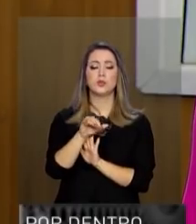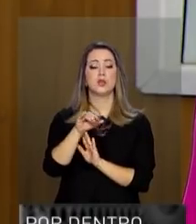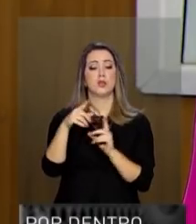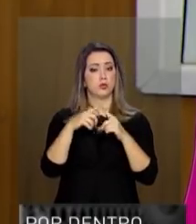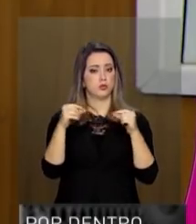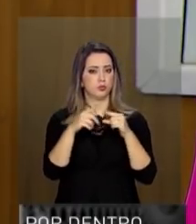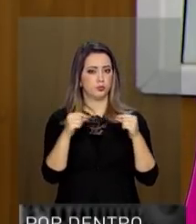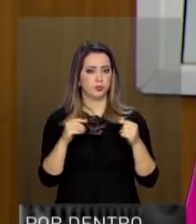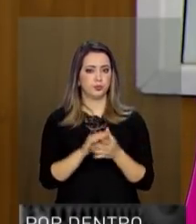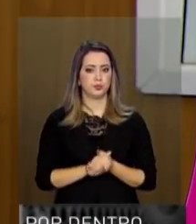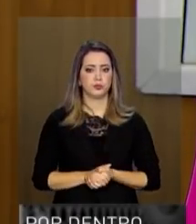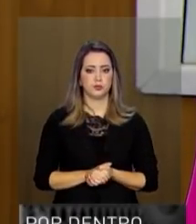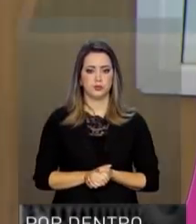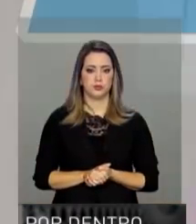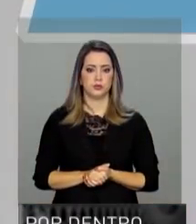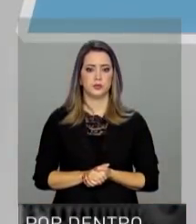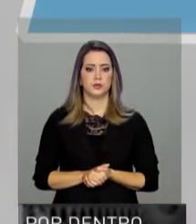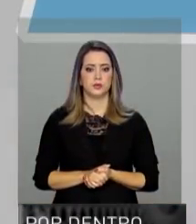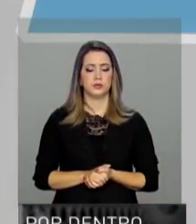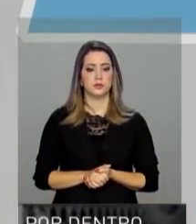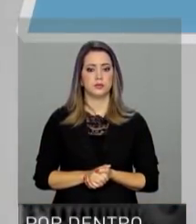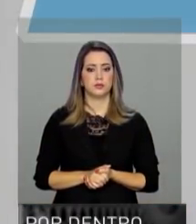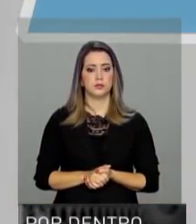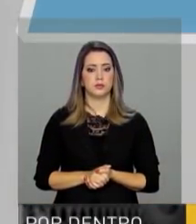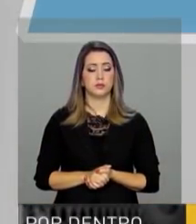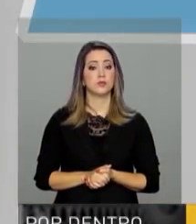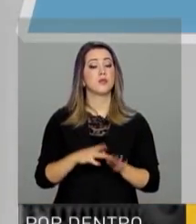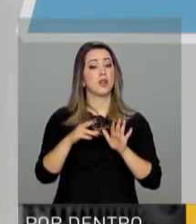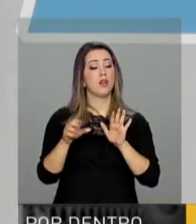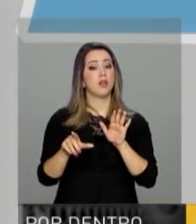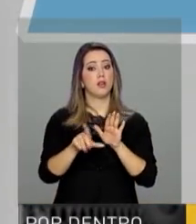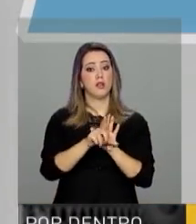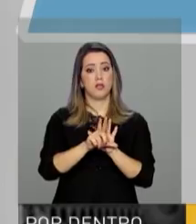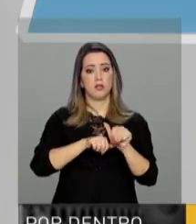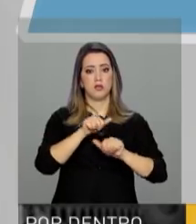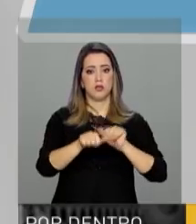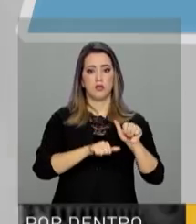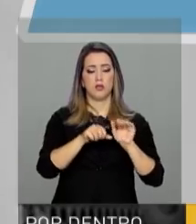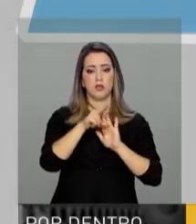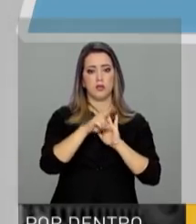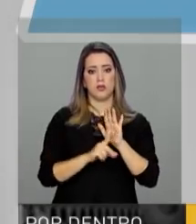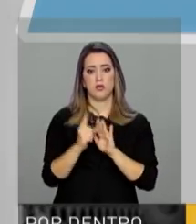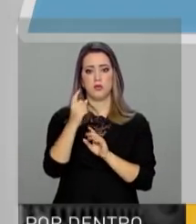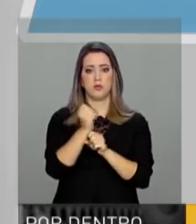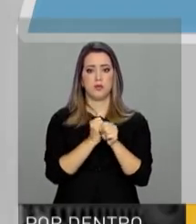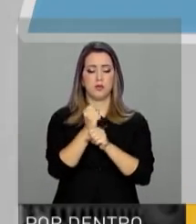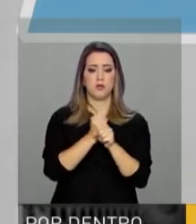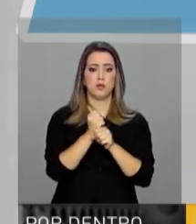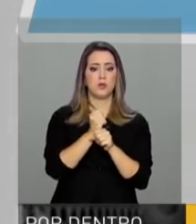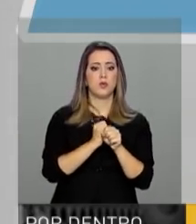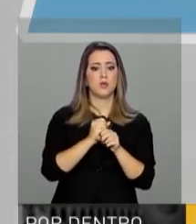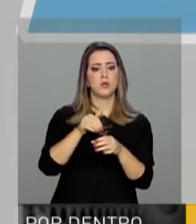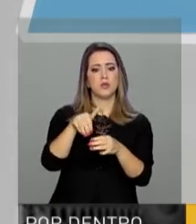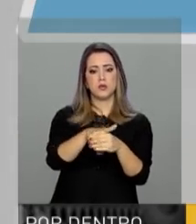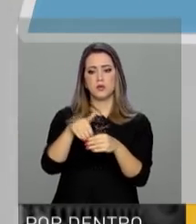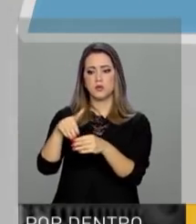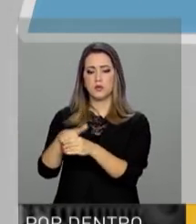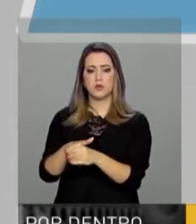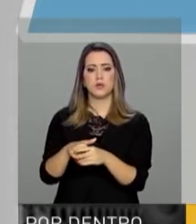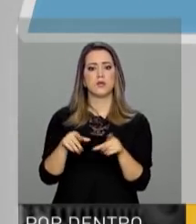aqui de Brasília. A reforma da Previdência em um ano em um ano como eleitoral, que é